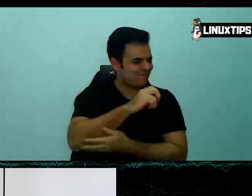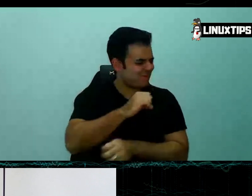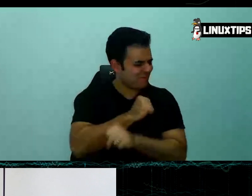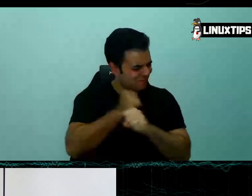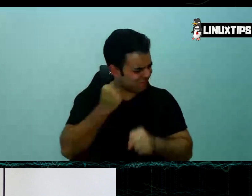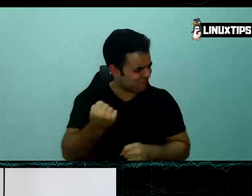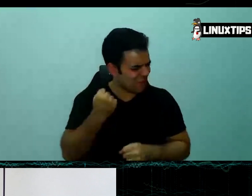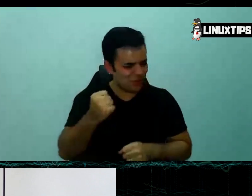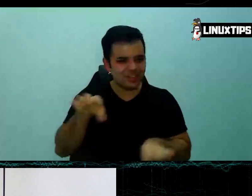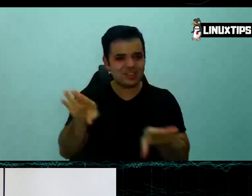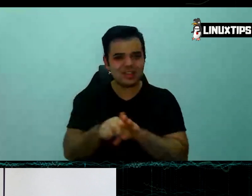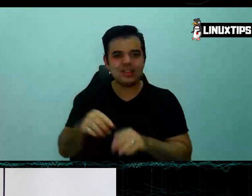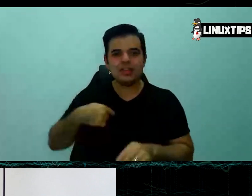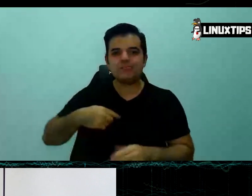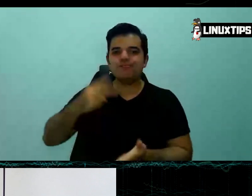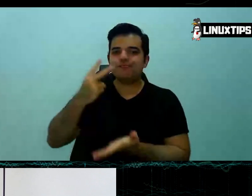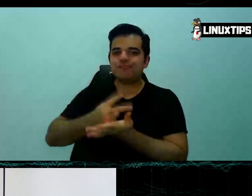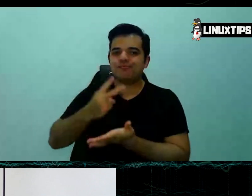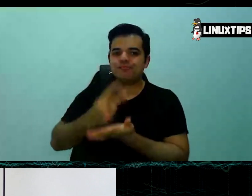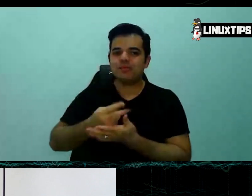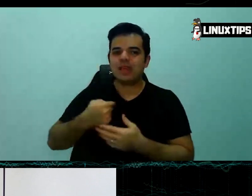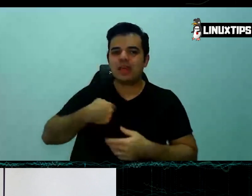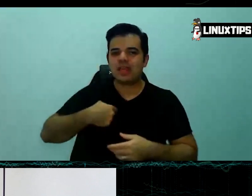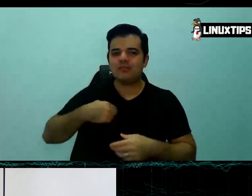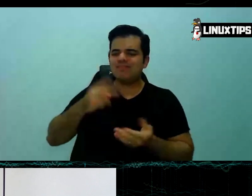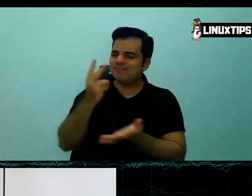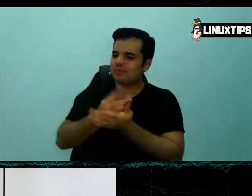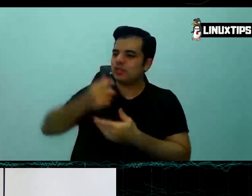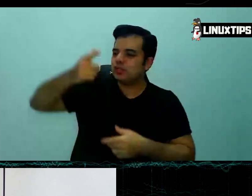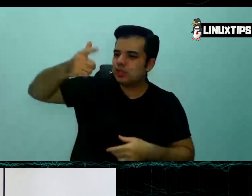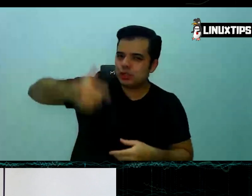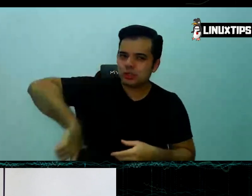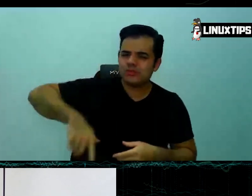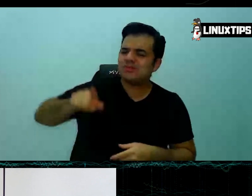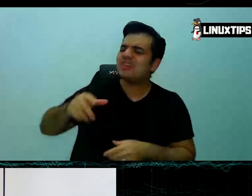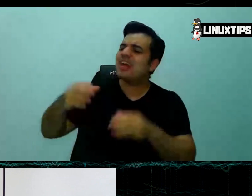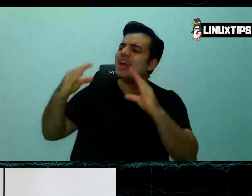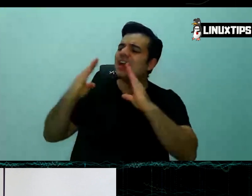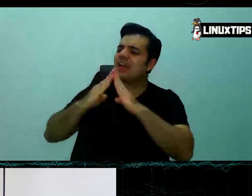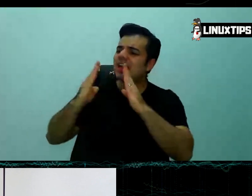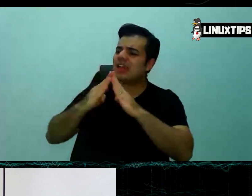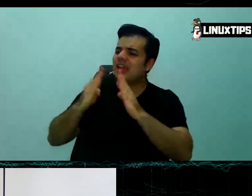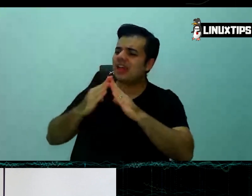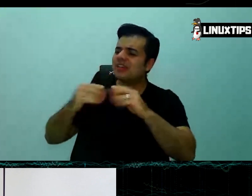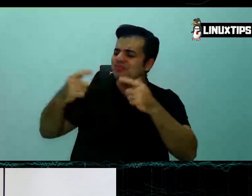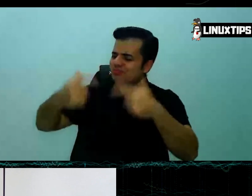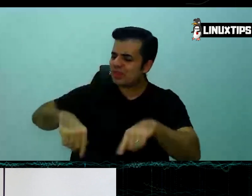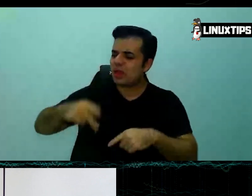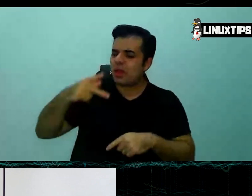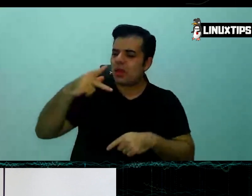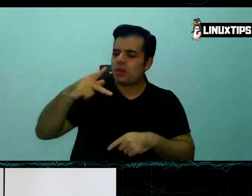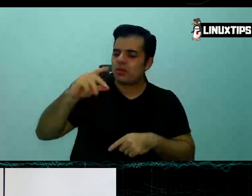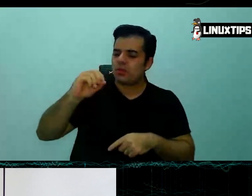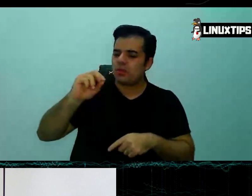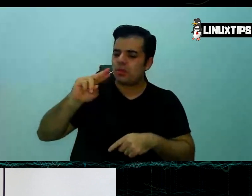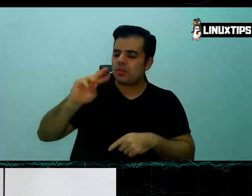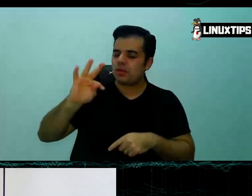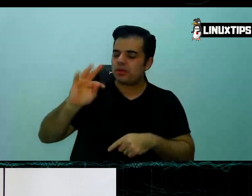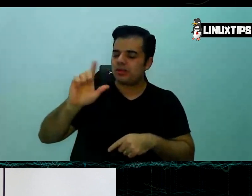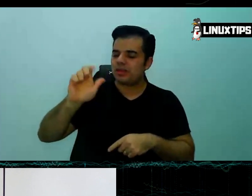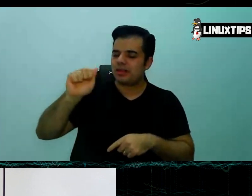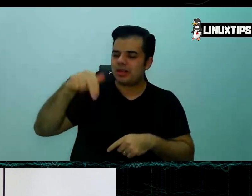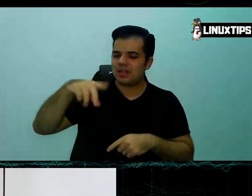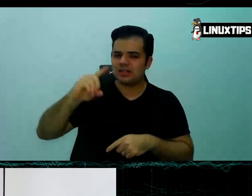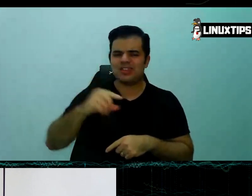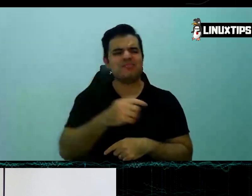sempre falo a mesma coisa, eu sempre sou o cara muito repetitivo, né? Você morou em Portland, mano. Puta que eu Pô. pariu, Ah, mas você tá num lugar tão bom